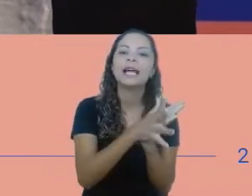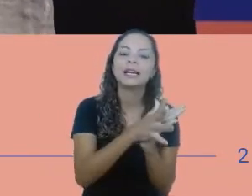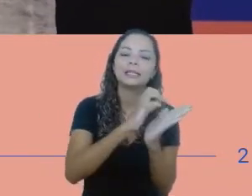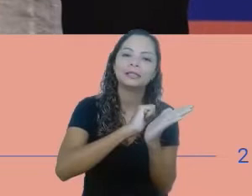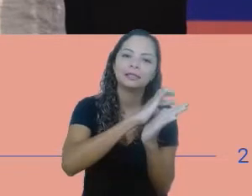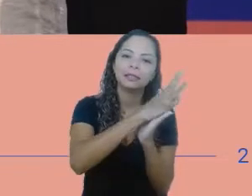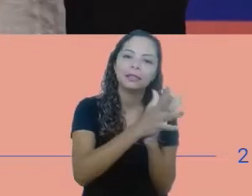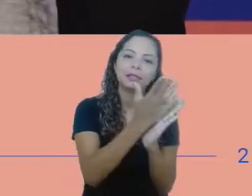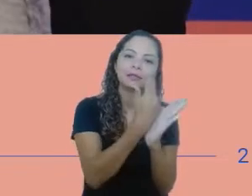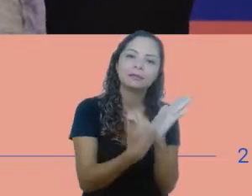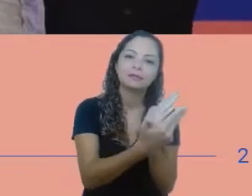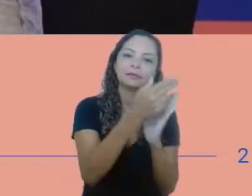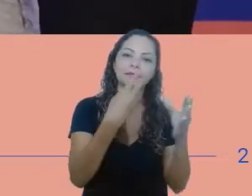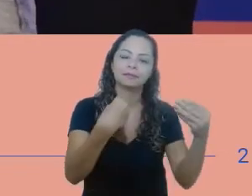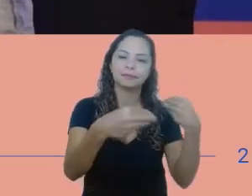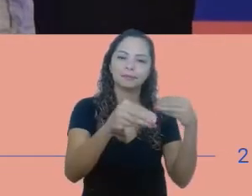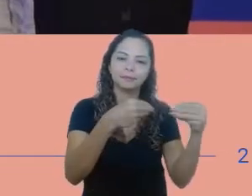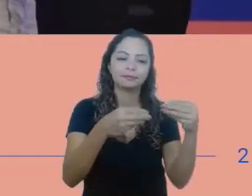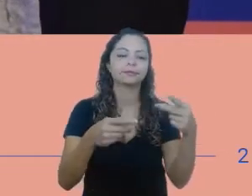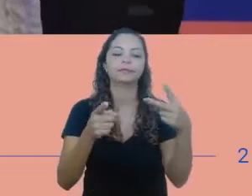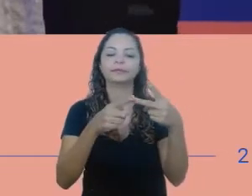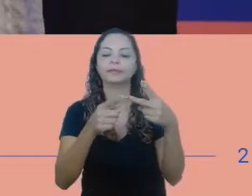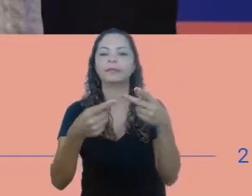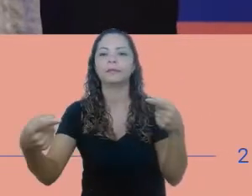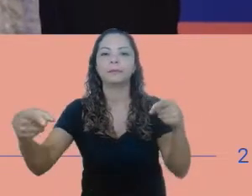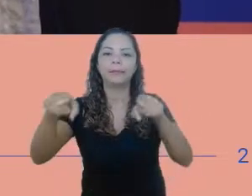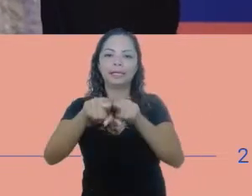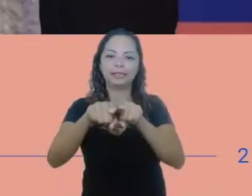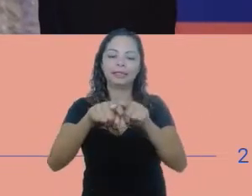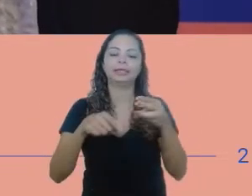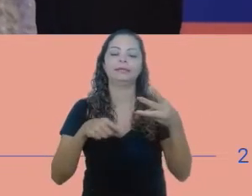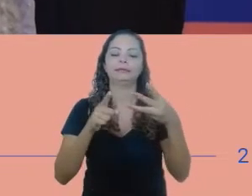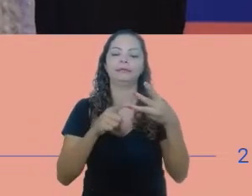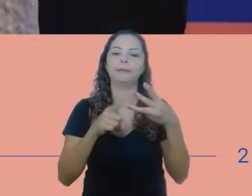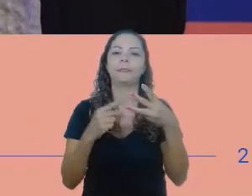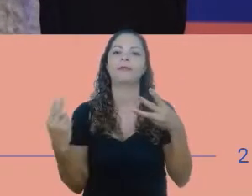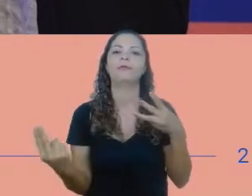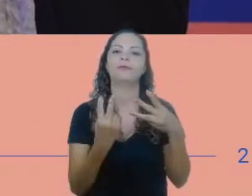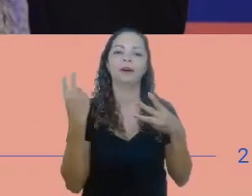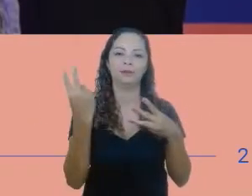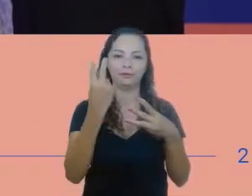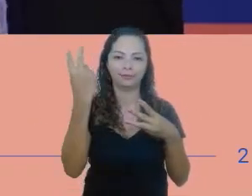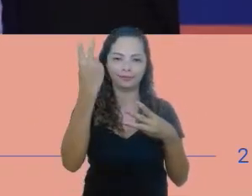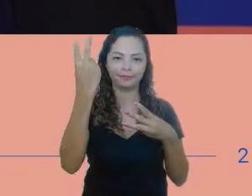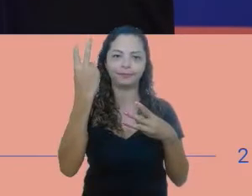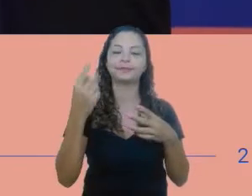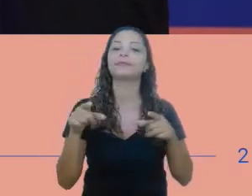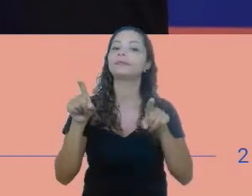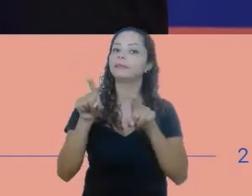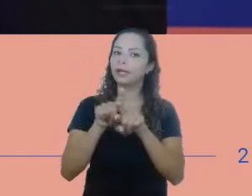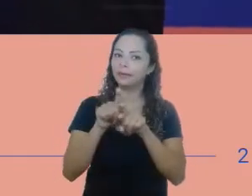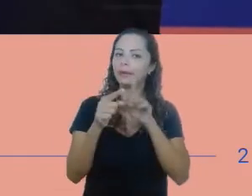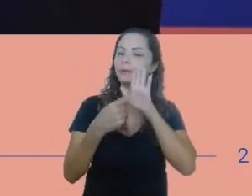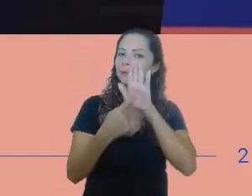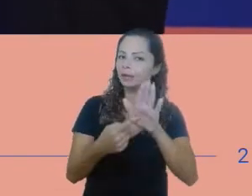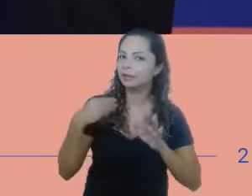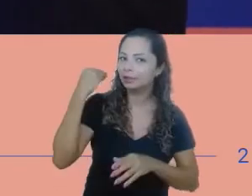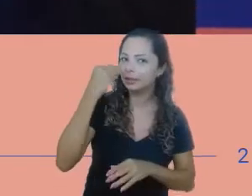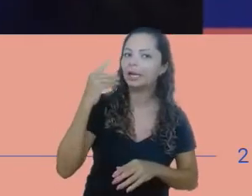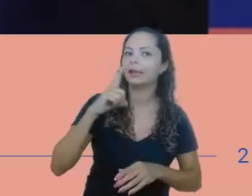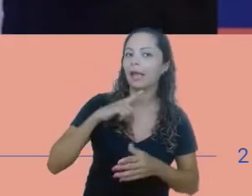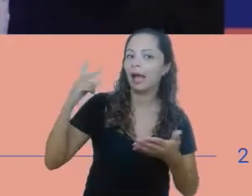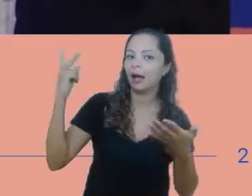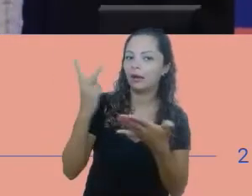e de geração de valor bom então aqui a gente tem um outro caso muito interessante da aquafeel